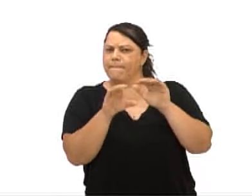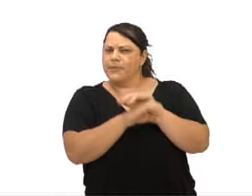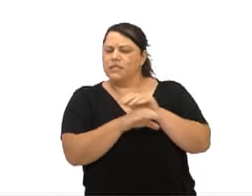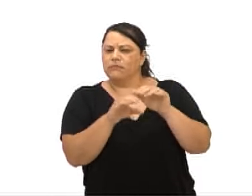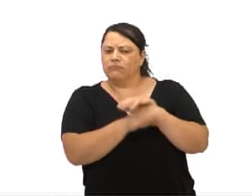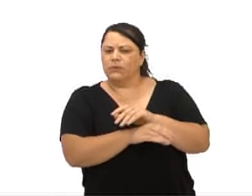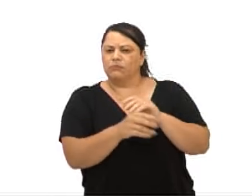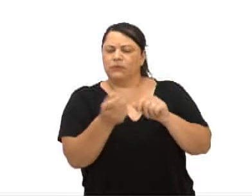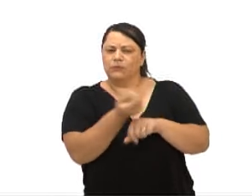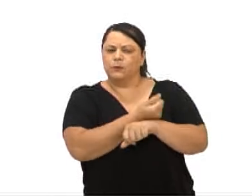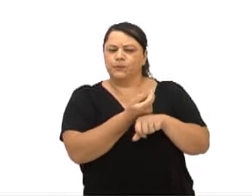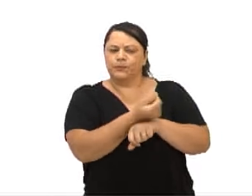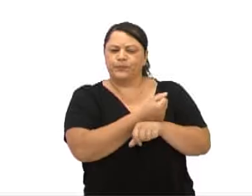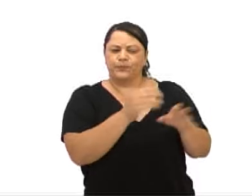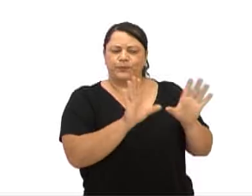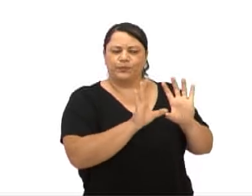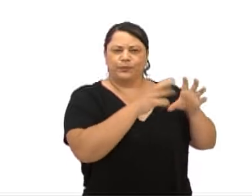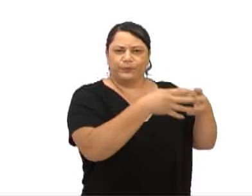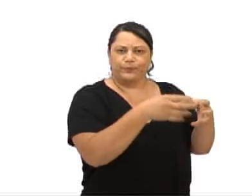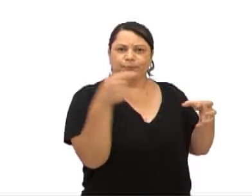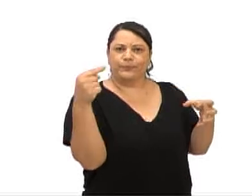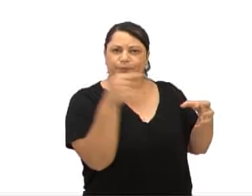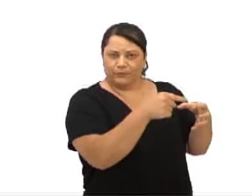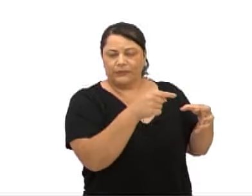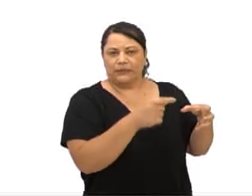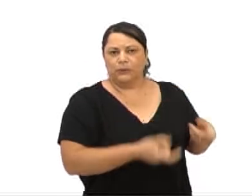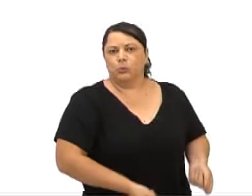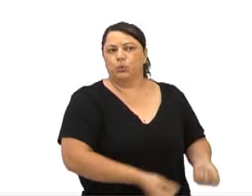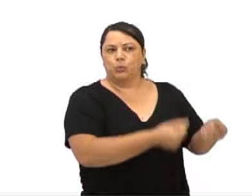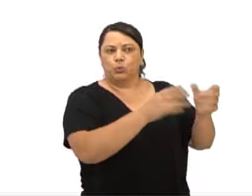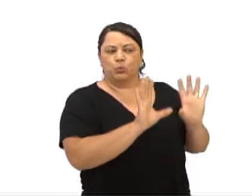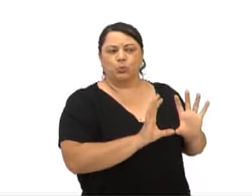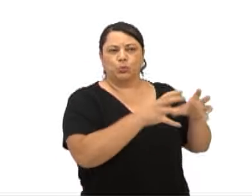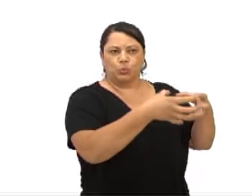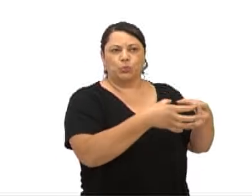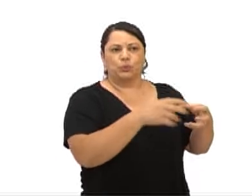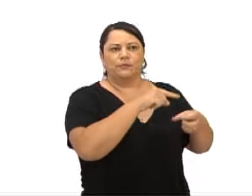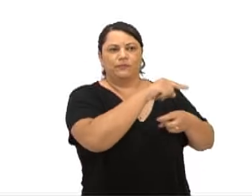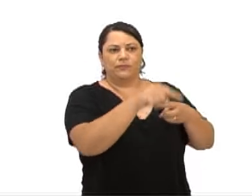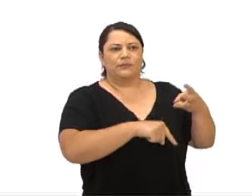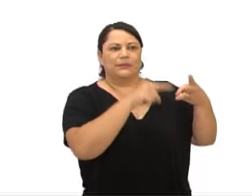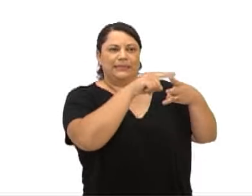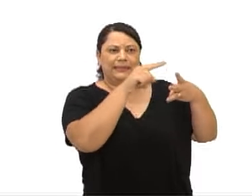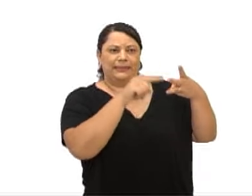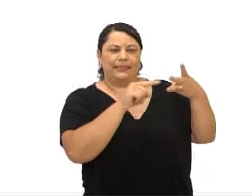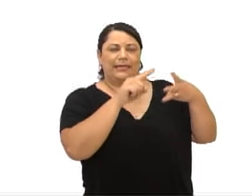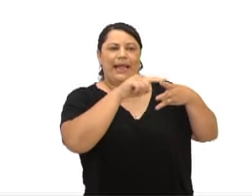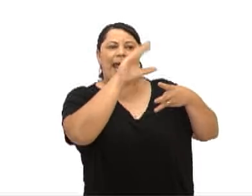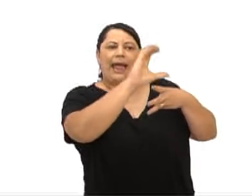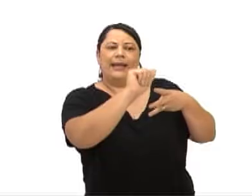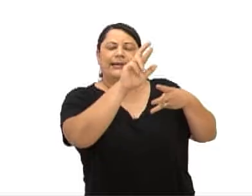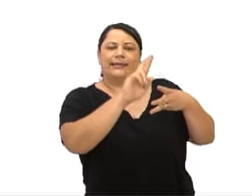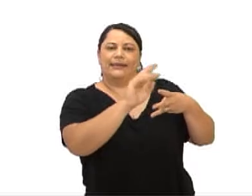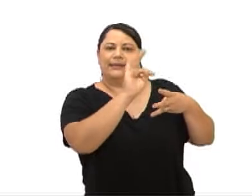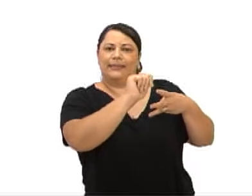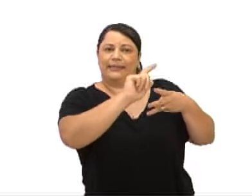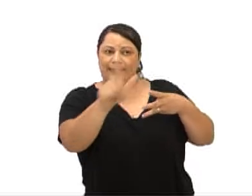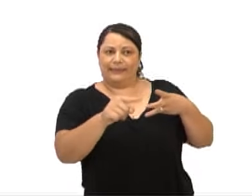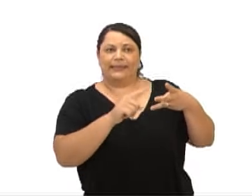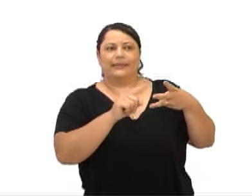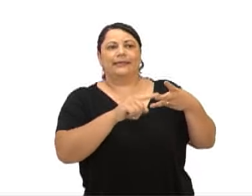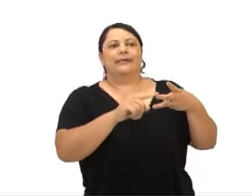a concentração de riqueza, de dinheiro. E aqui, gente, olha só, essas práticas de cartel, trust e